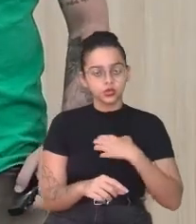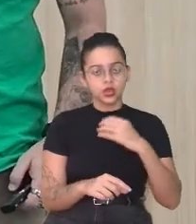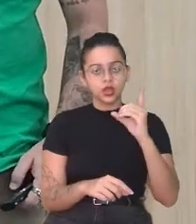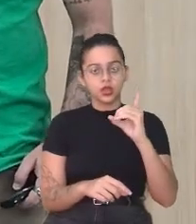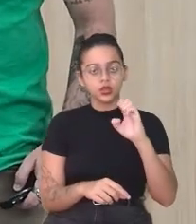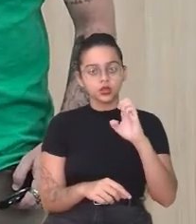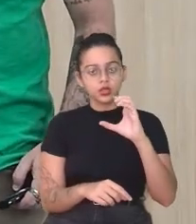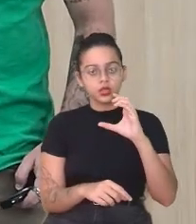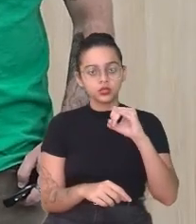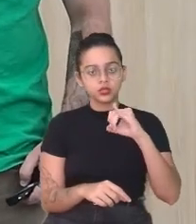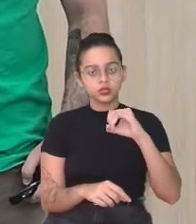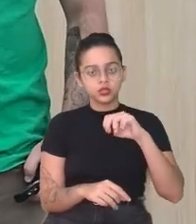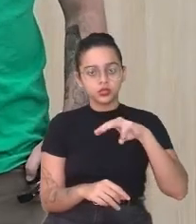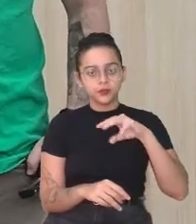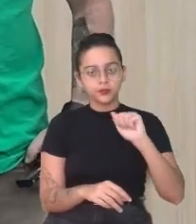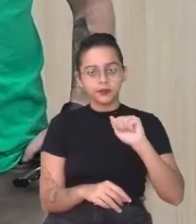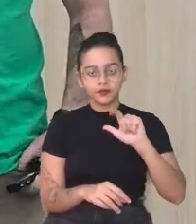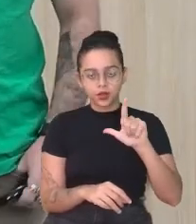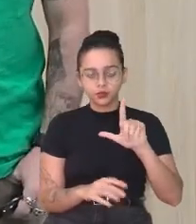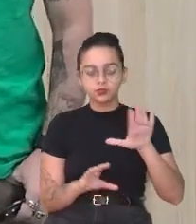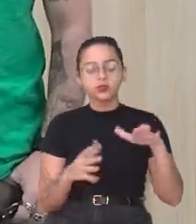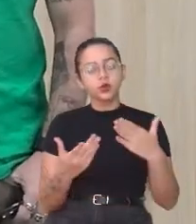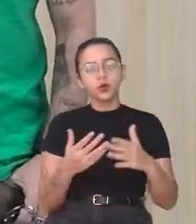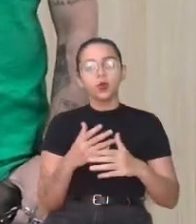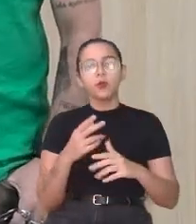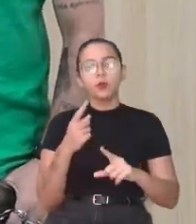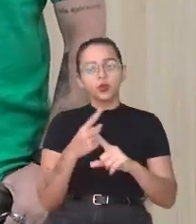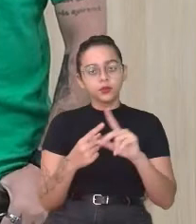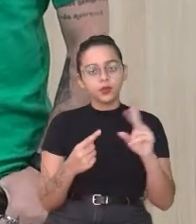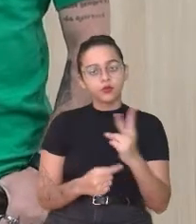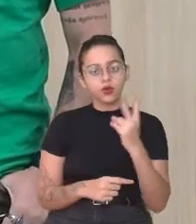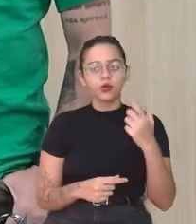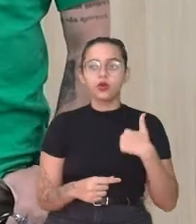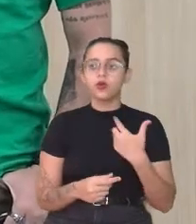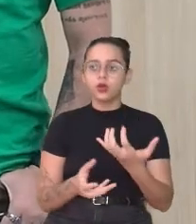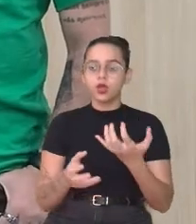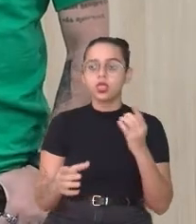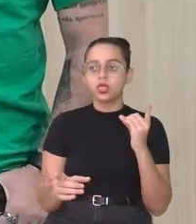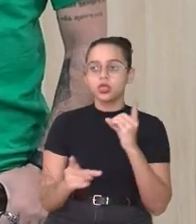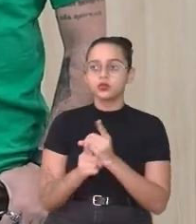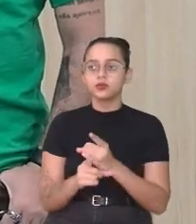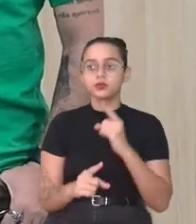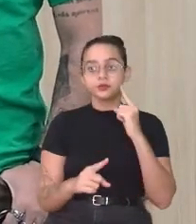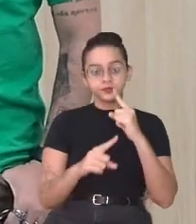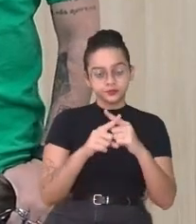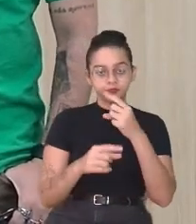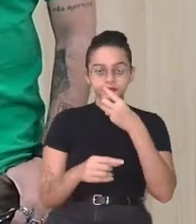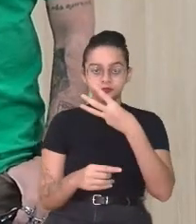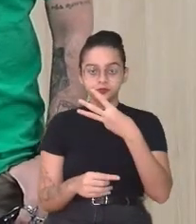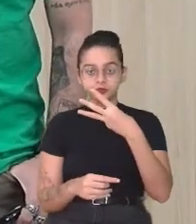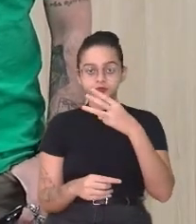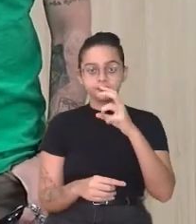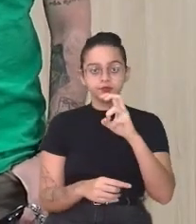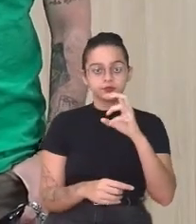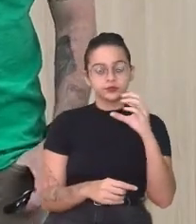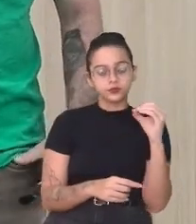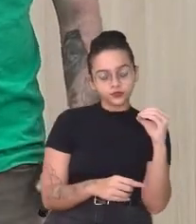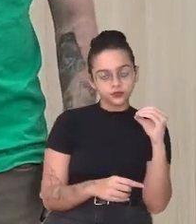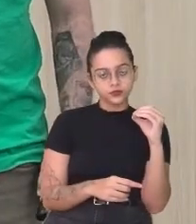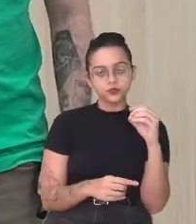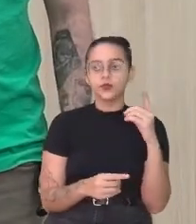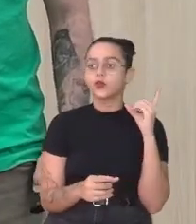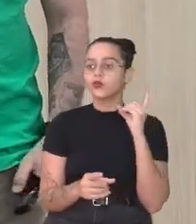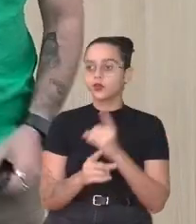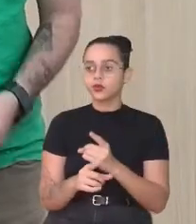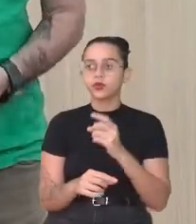E multiplicando ali pelo valor pelo qual eu quero descobrir, no caso aqui, multiplicando por 350, eu